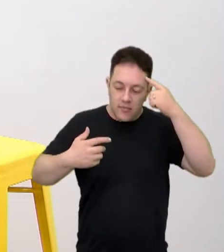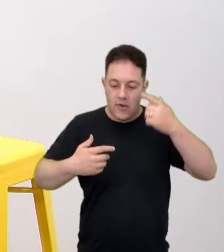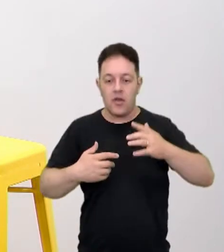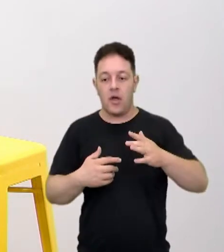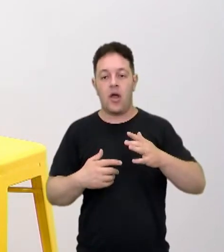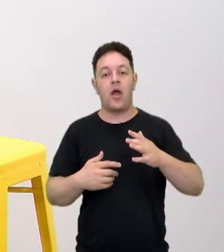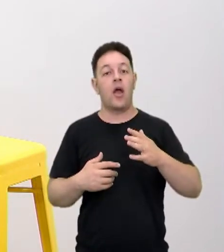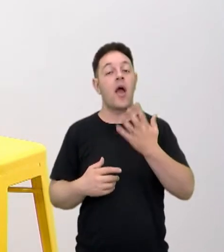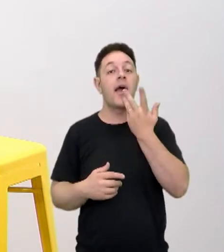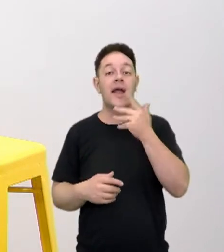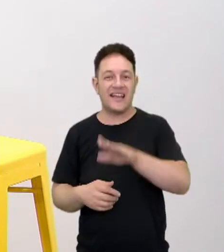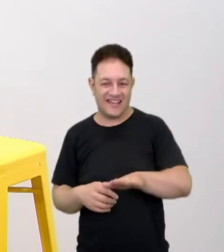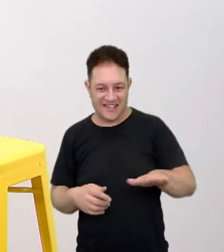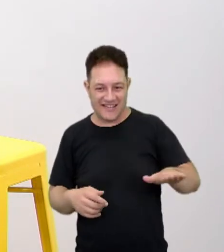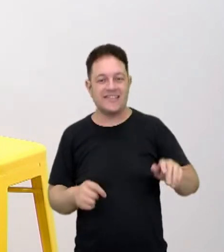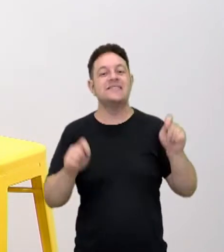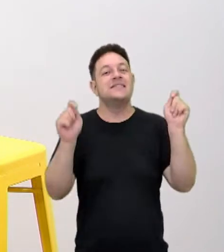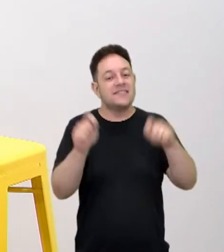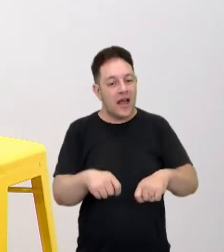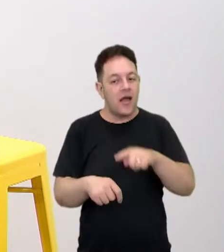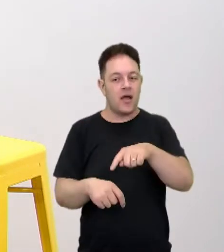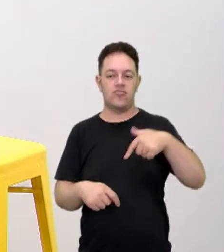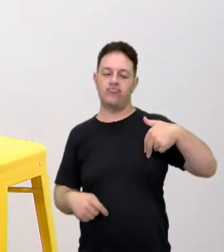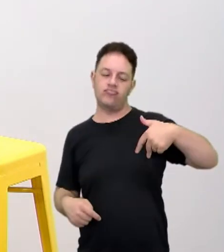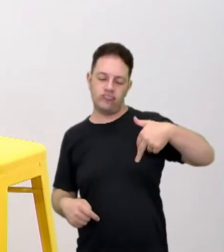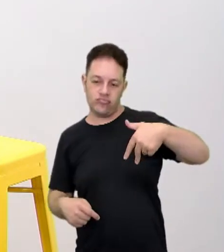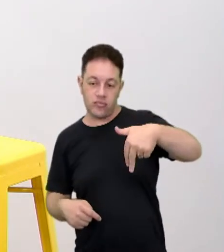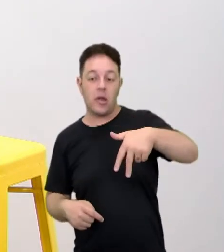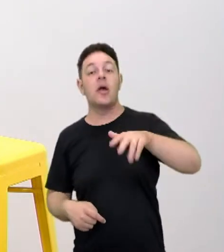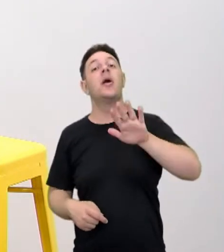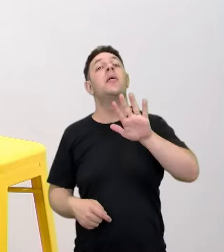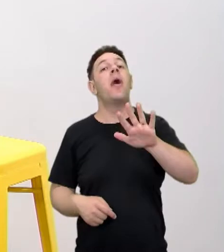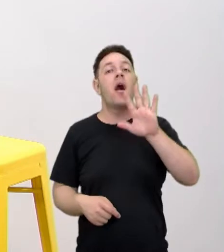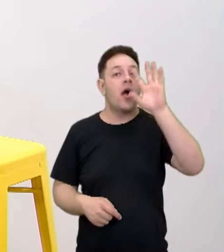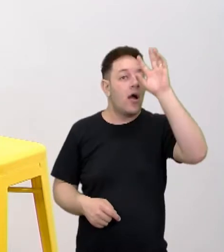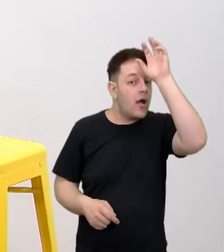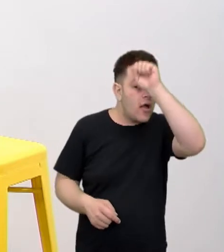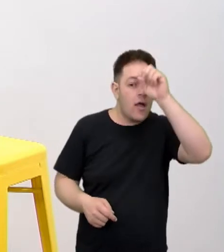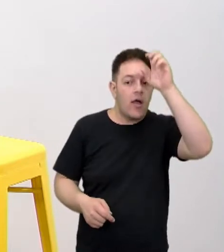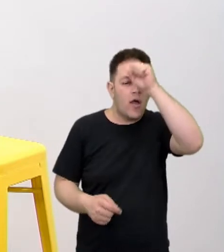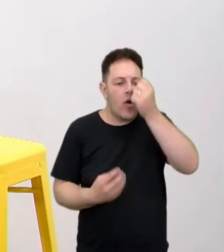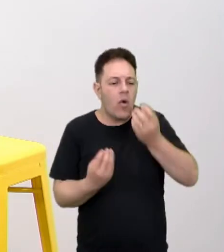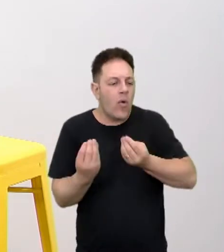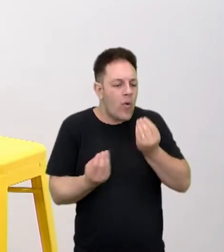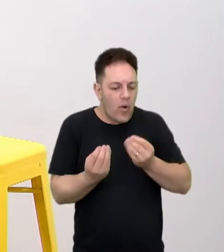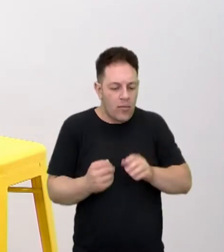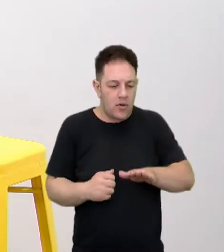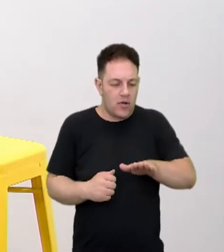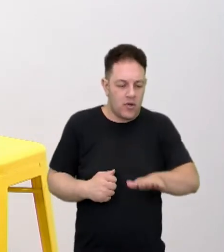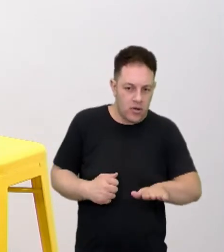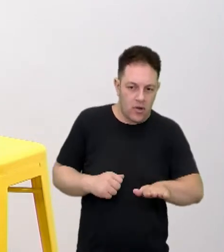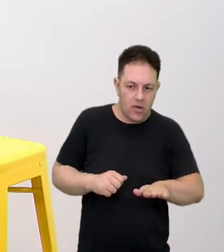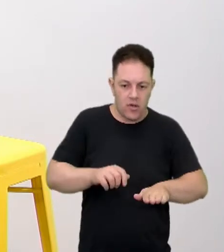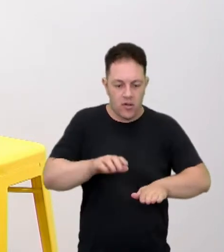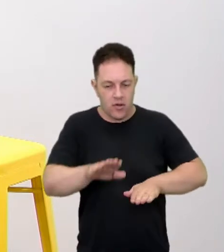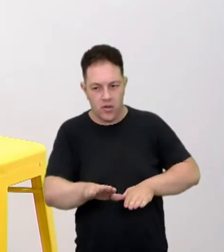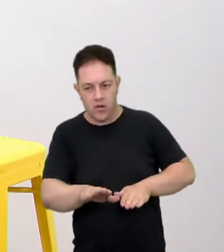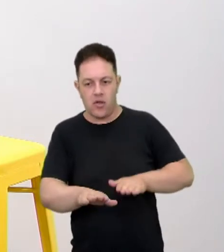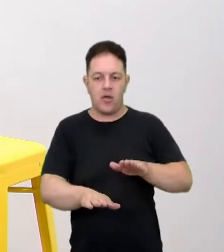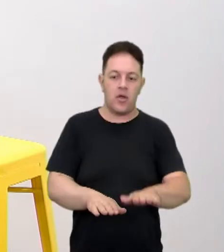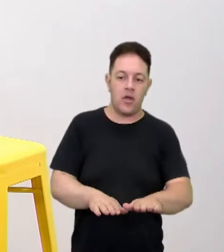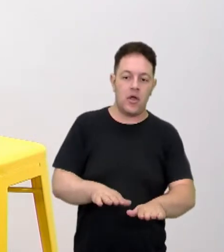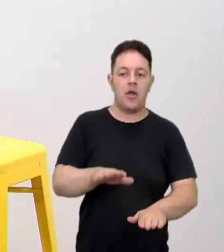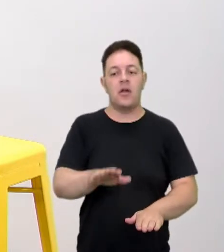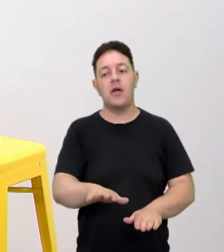ela tem a capacidade de andar, porém, o aprendizado de como andar, ele é um aprendizado que depende,